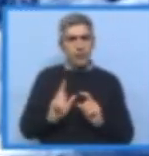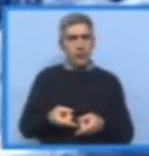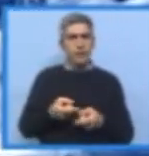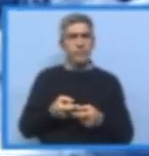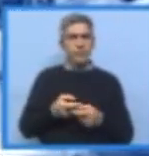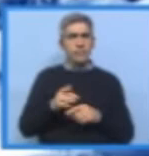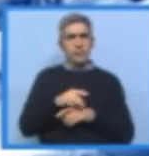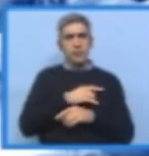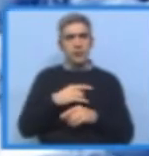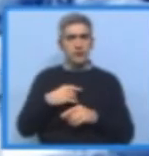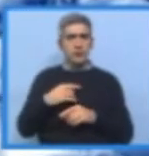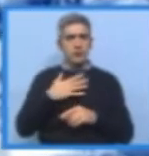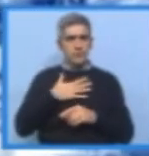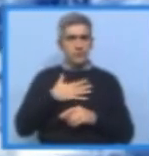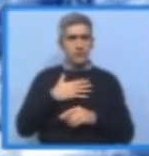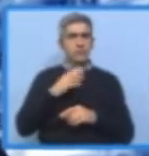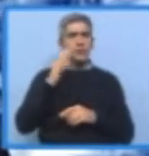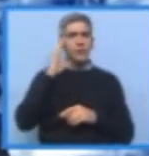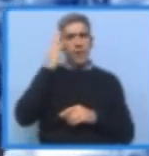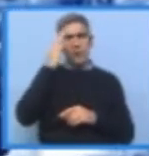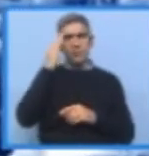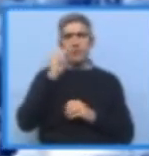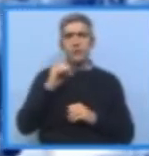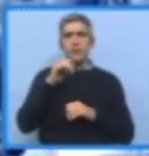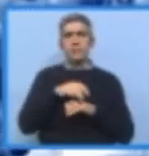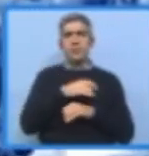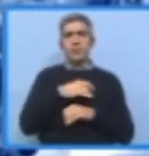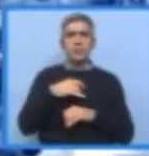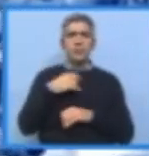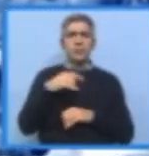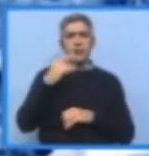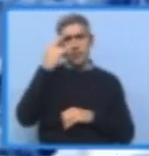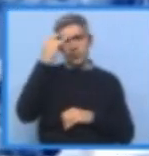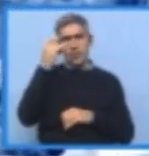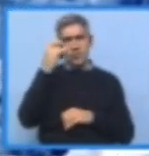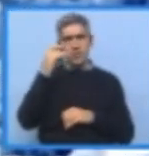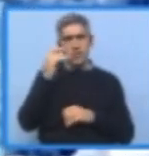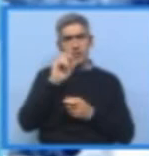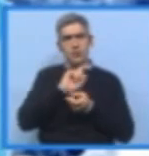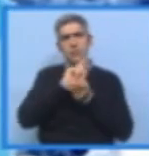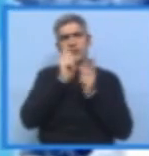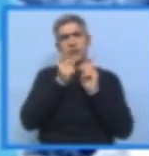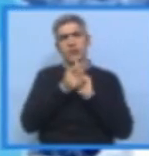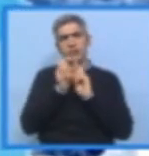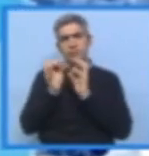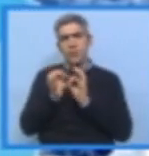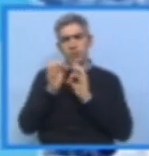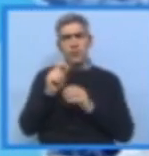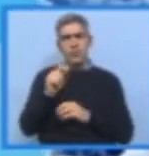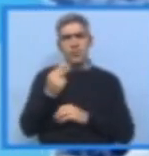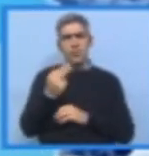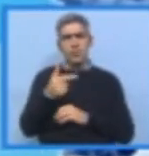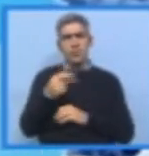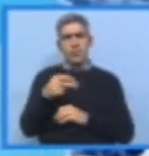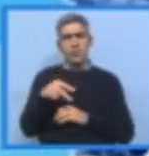Do ponto de vista médico, não acho que haja nenhum médico mesmo que tenha ideias mais pró-eutanásia que não entenda que